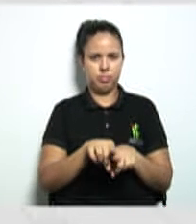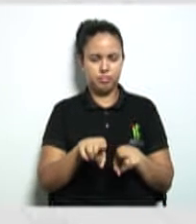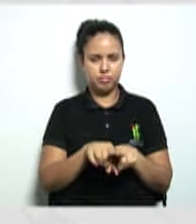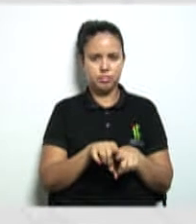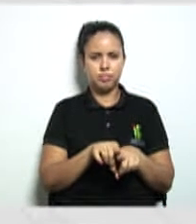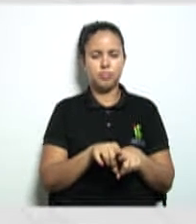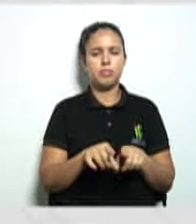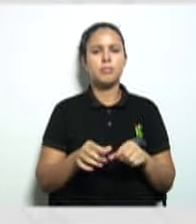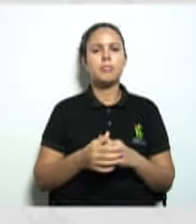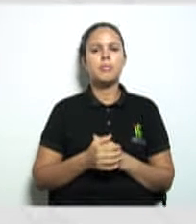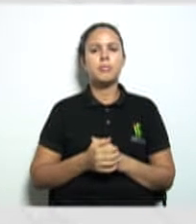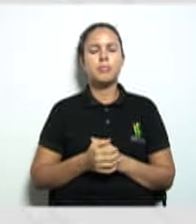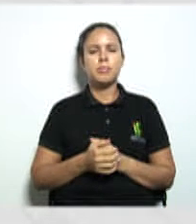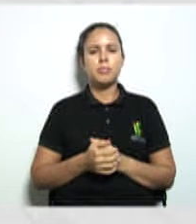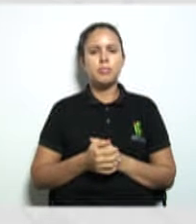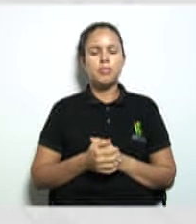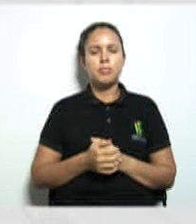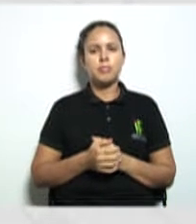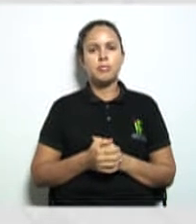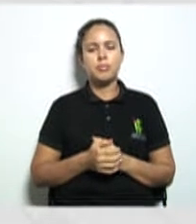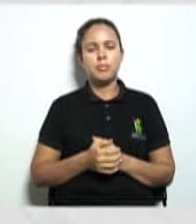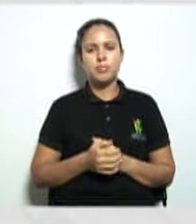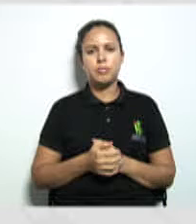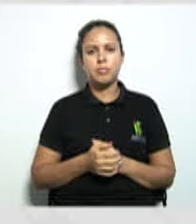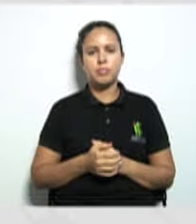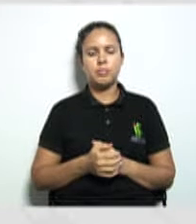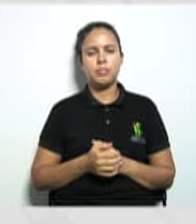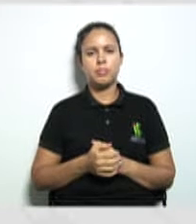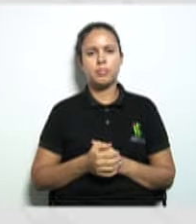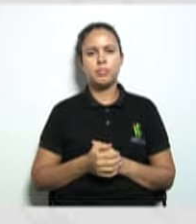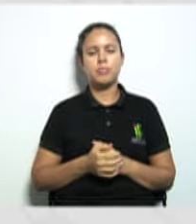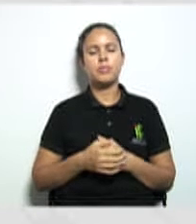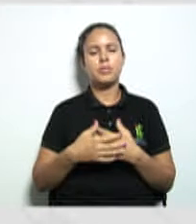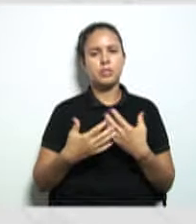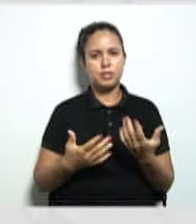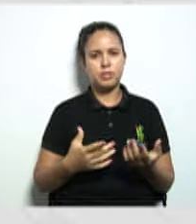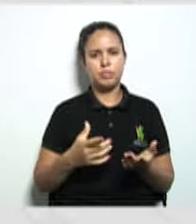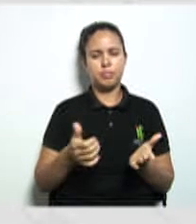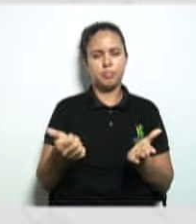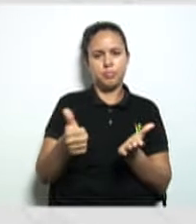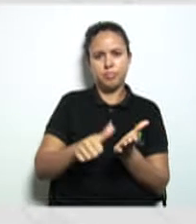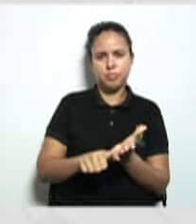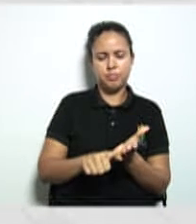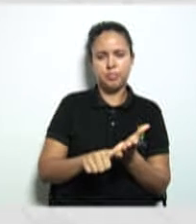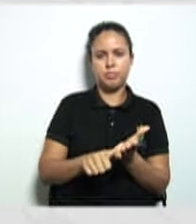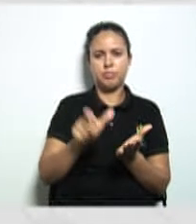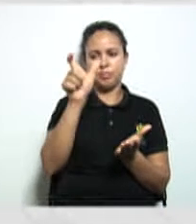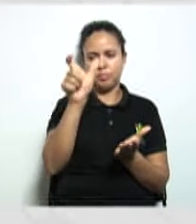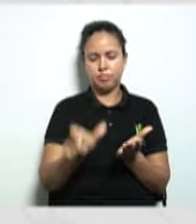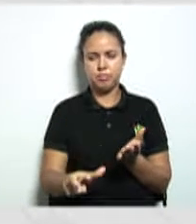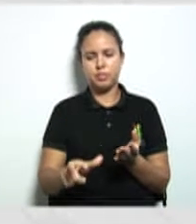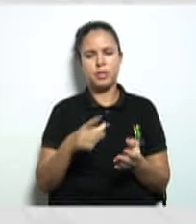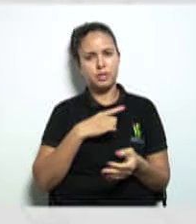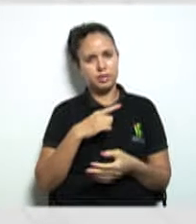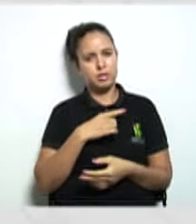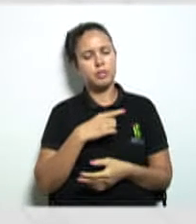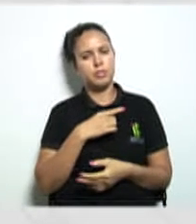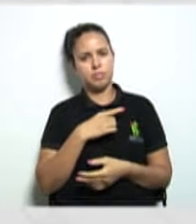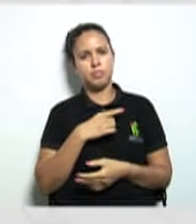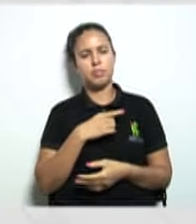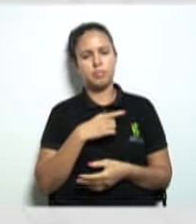diz que consequente, né? A consequência aqui gera o quê? Os deveres, né? Basilares do associado